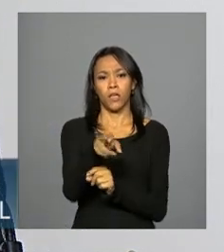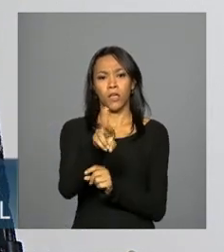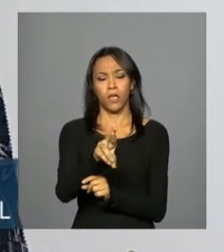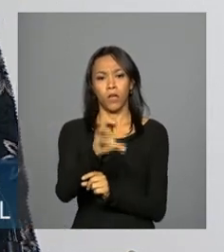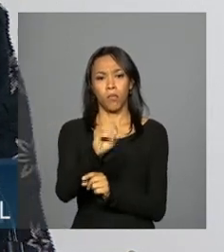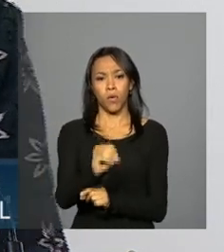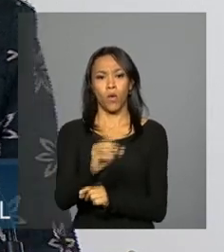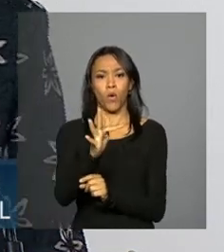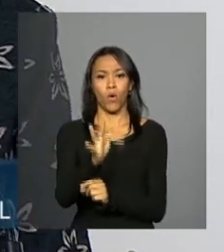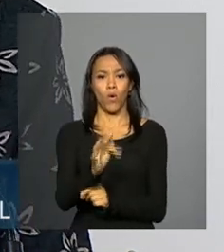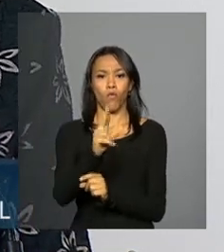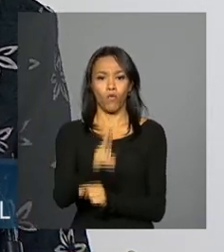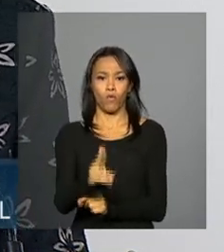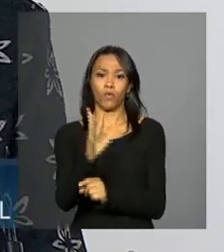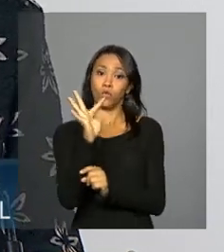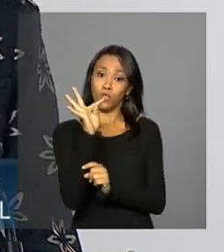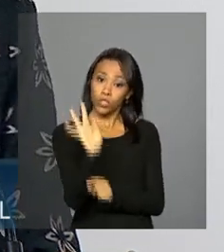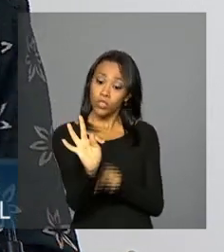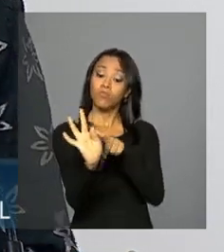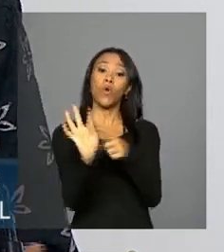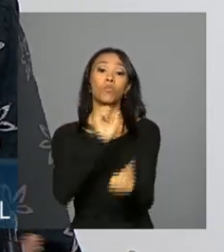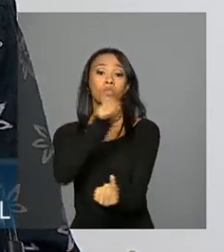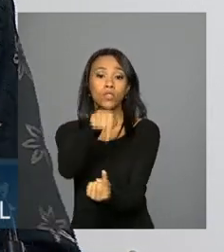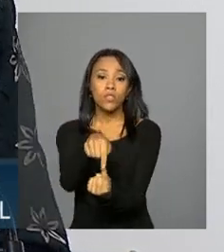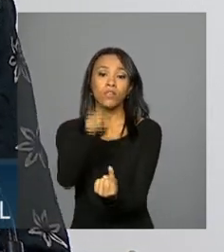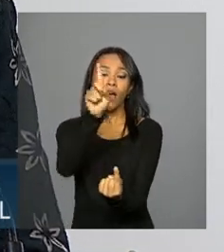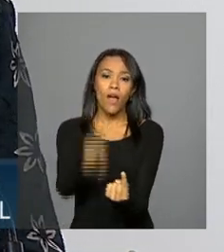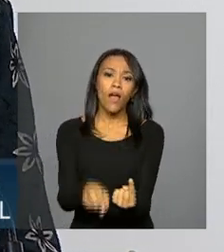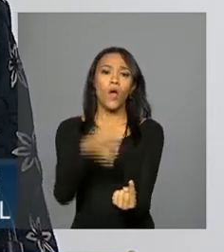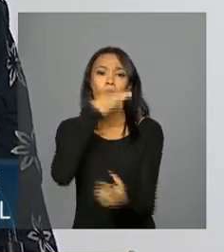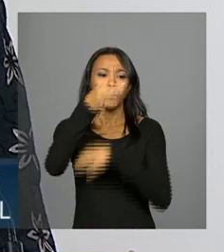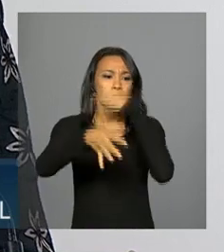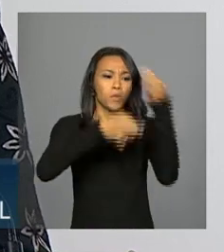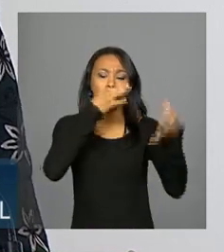O Profute foi construído com a participação